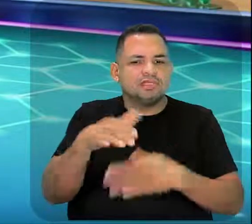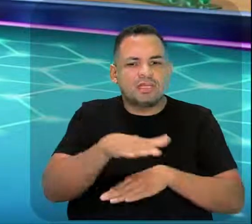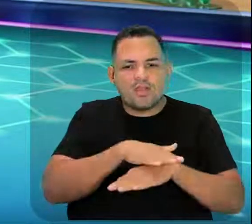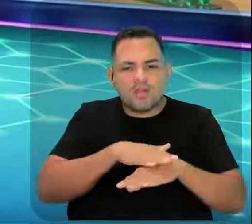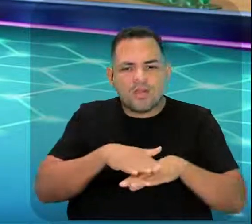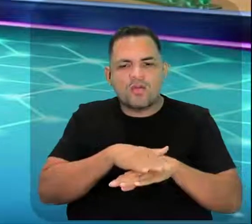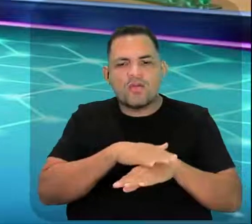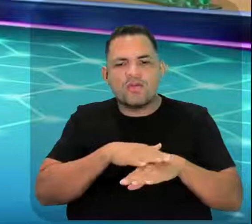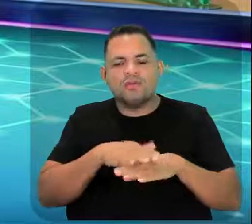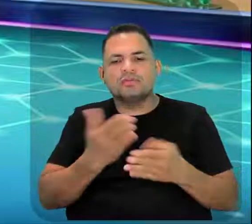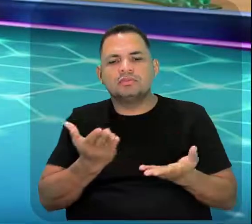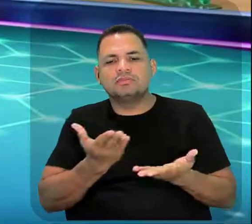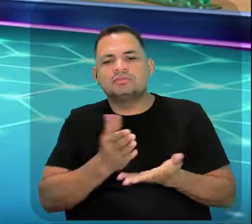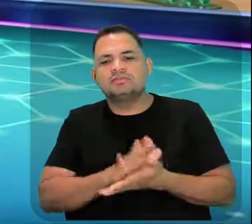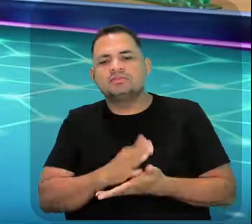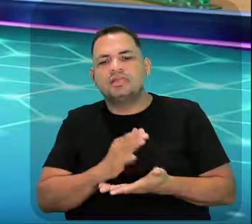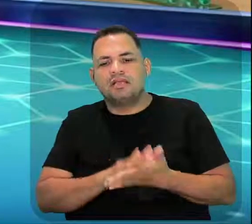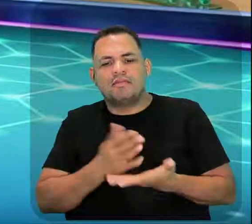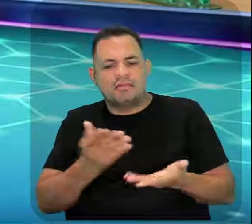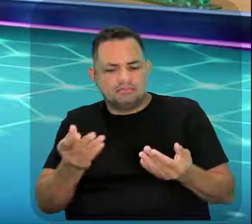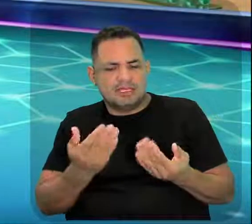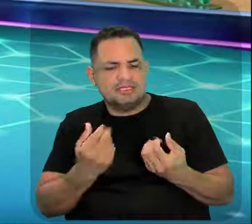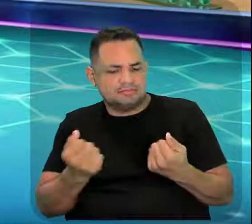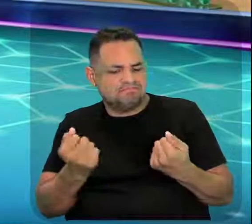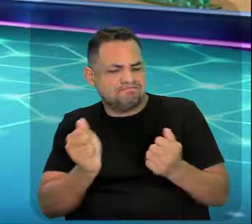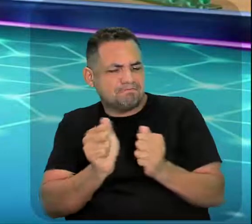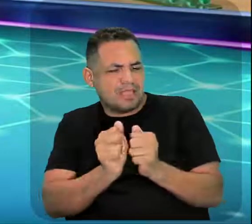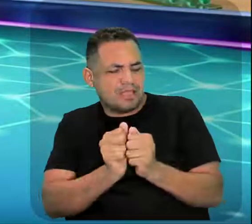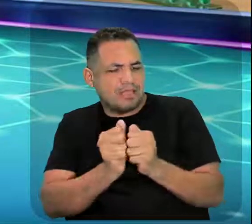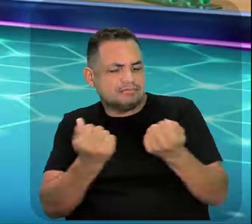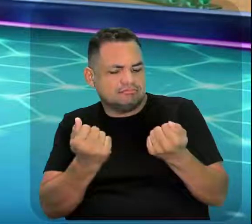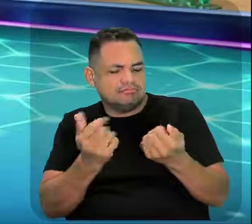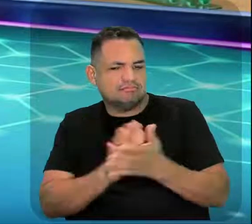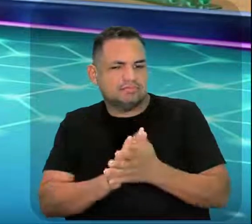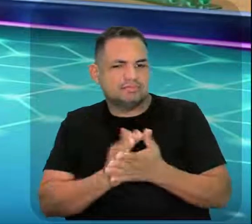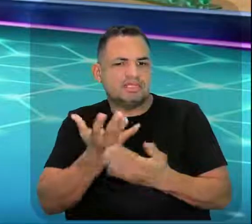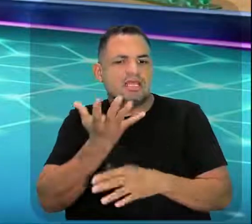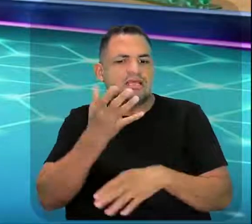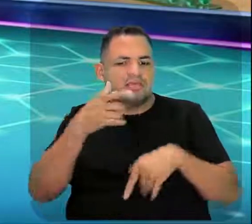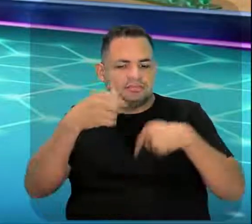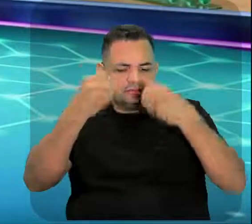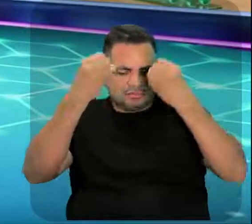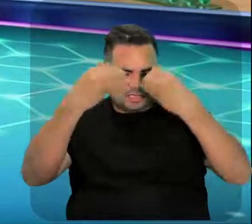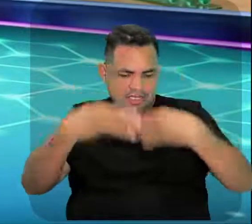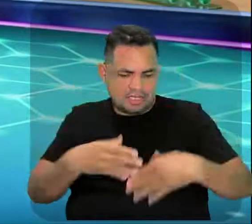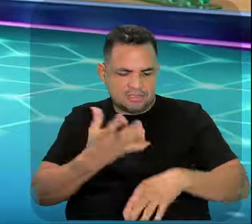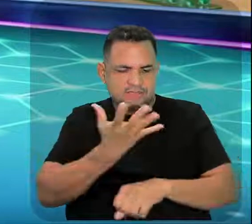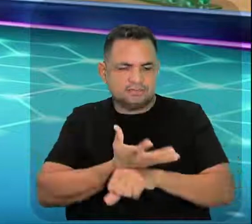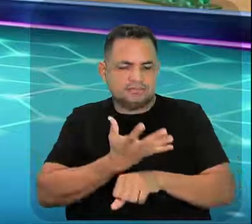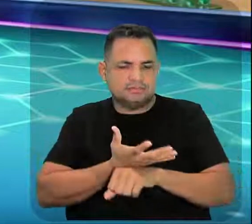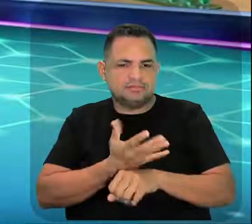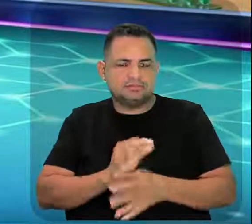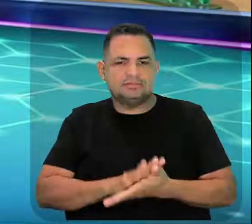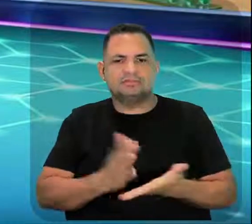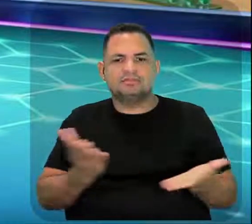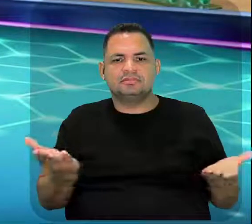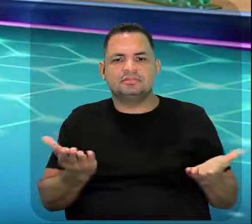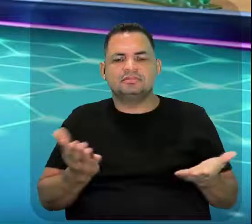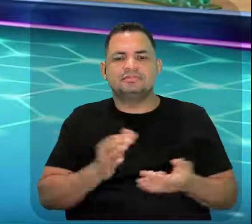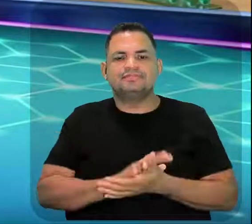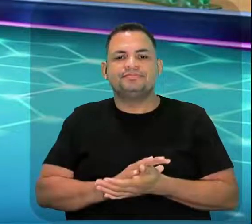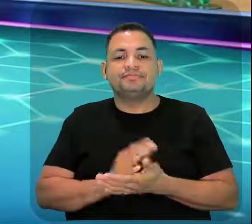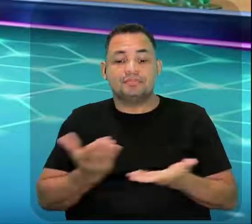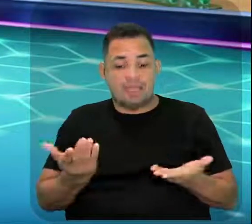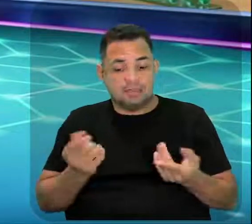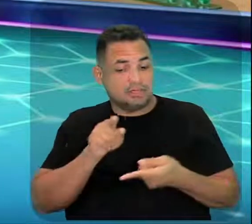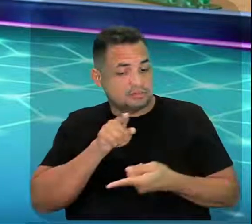com vocês de um modo mais pessoal e a gente poder trabalhar essas disciplinas de uma maneira mais leve. Mas, já que a gente